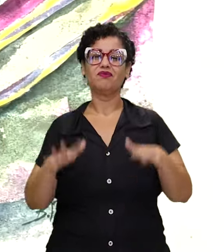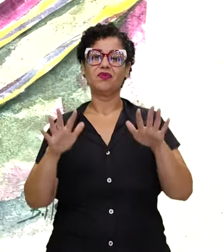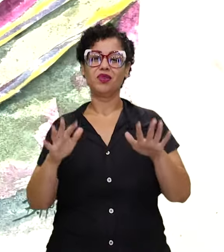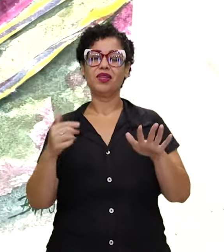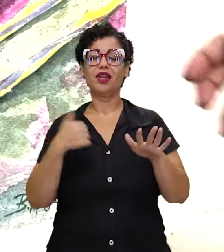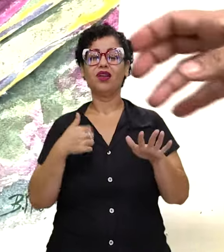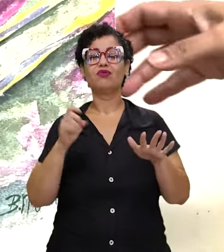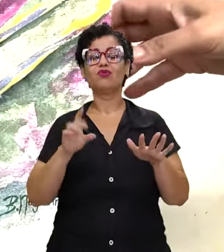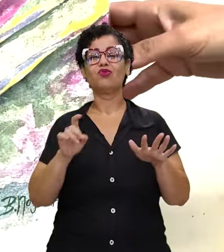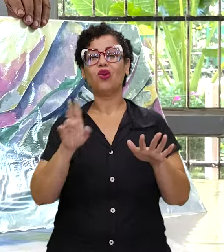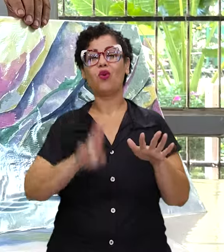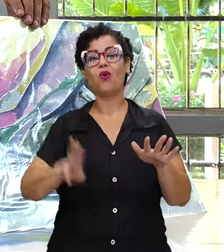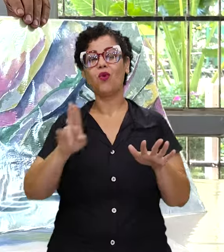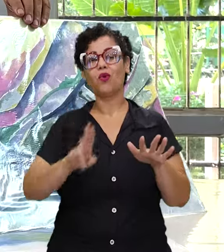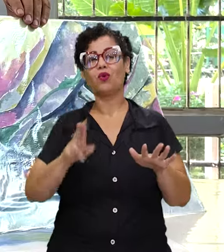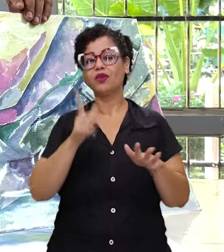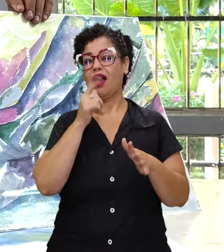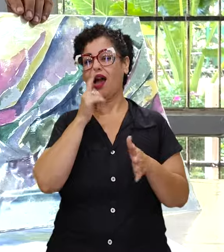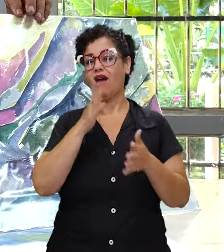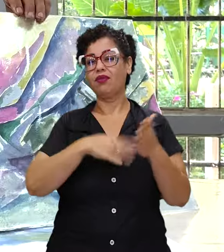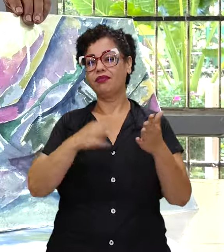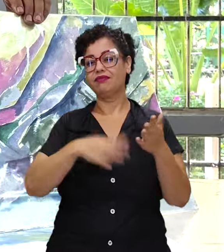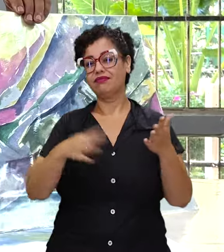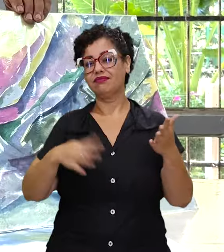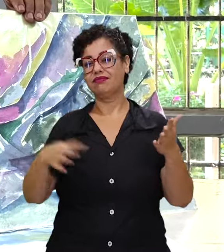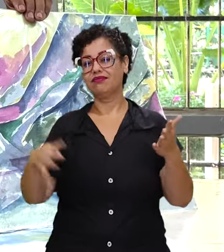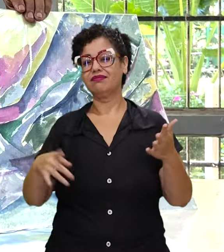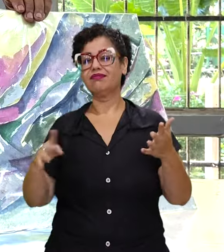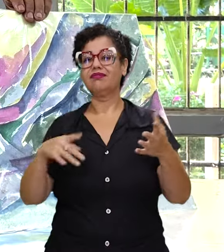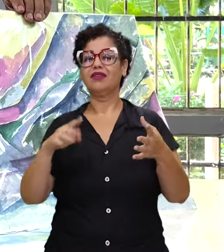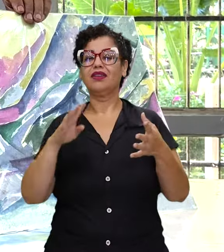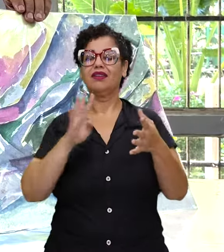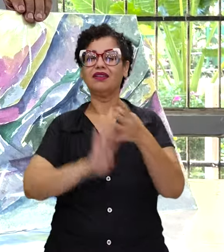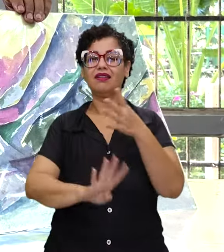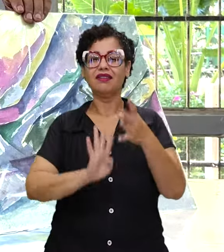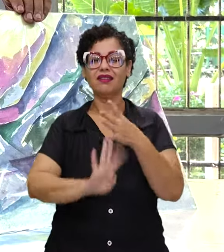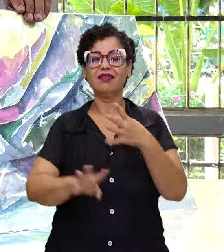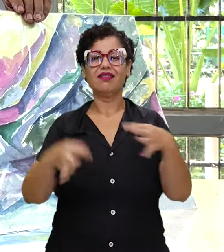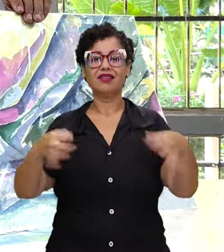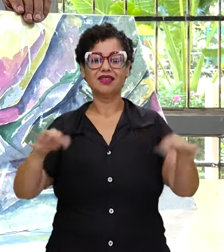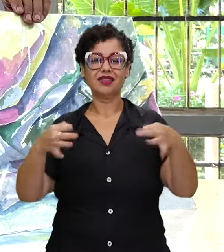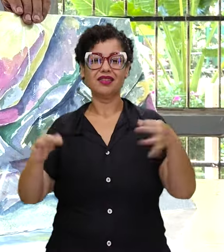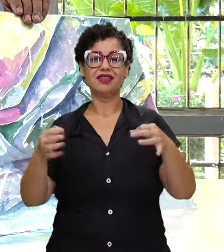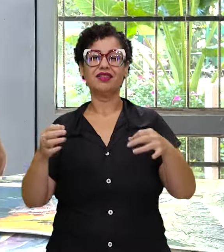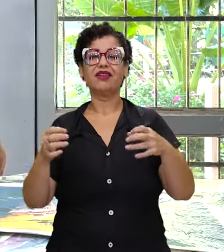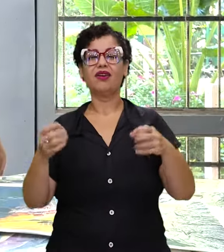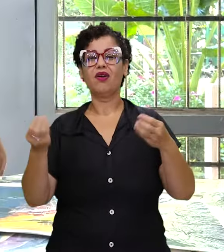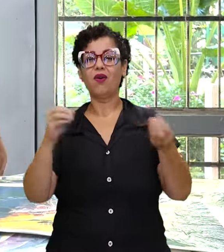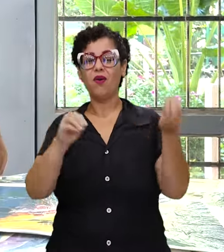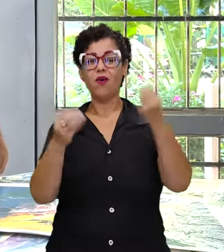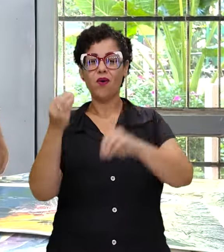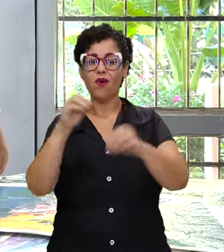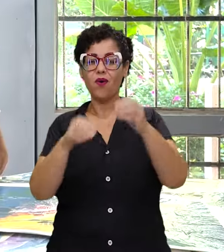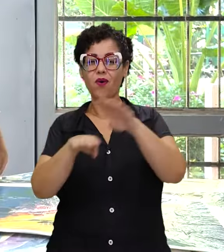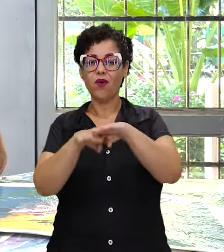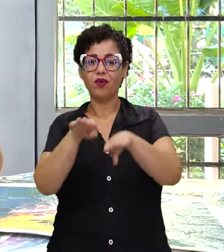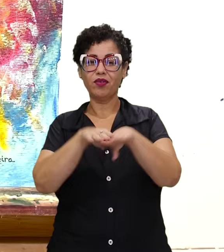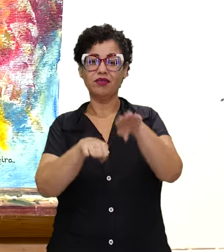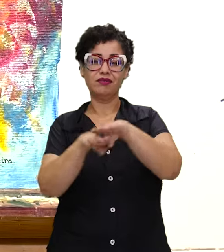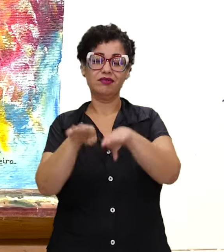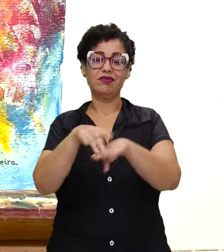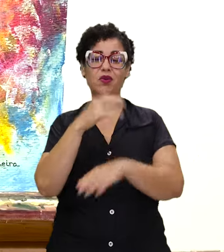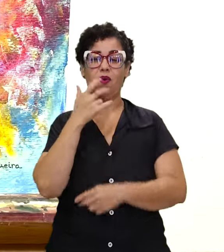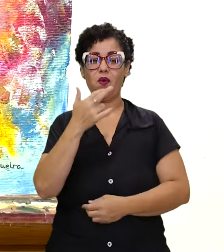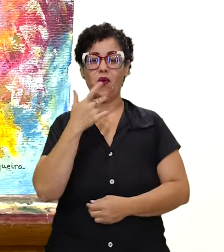que eu só usei a aquarela, explorando a transparência, a sobreposição de cores. Aqui eu